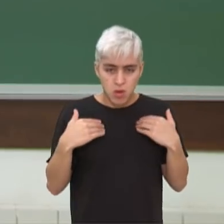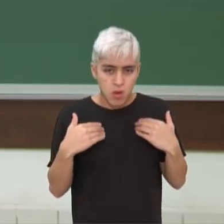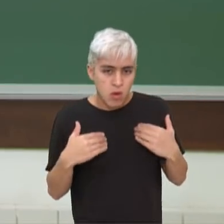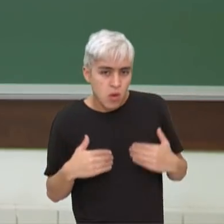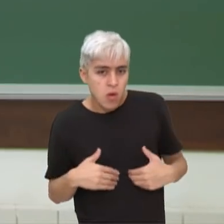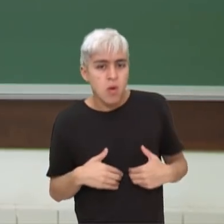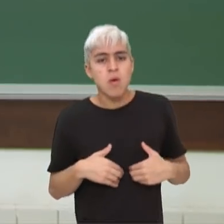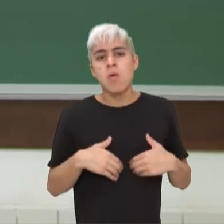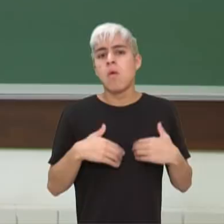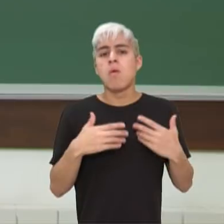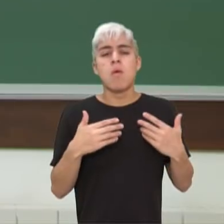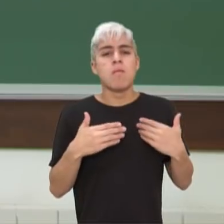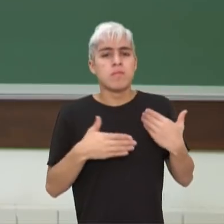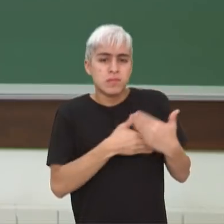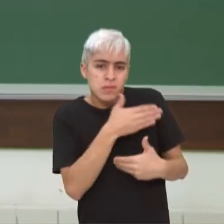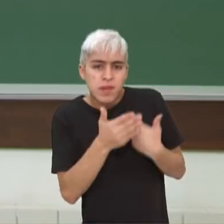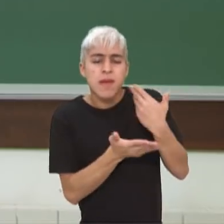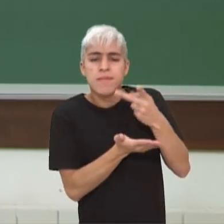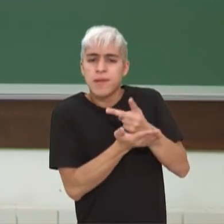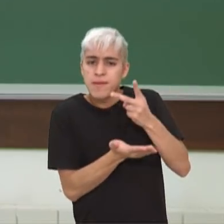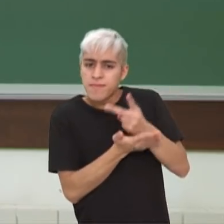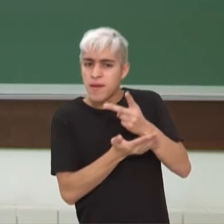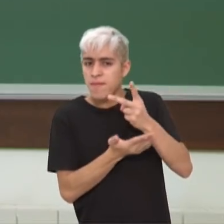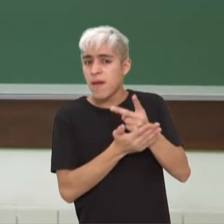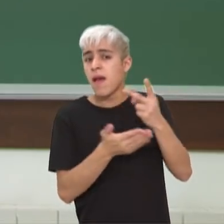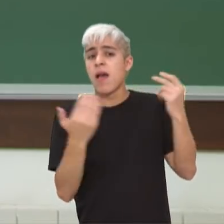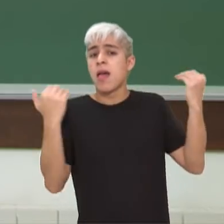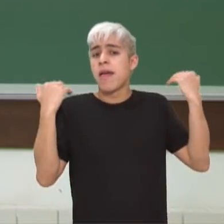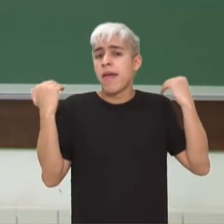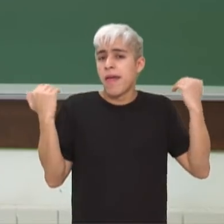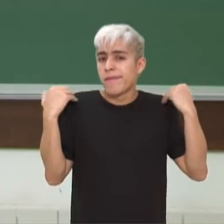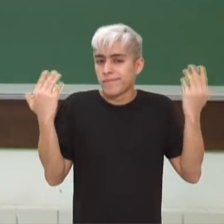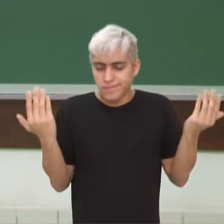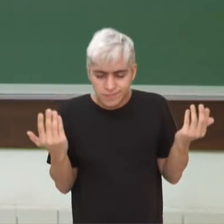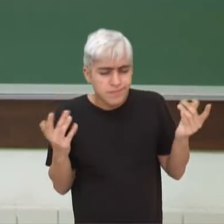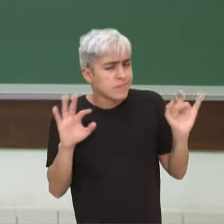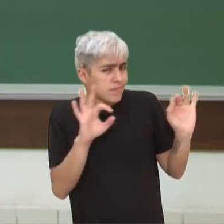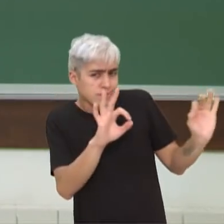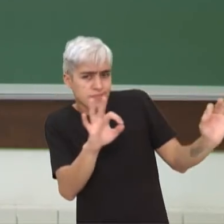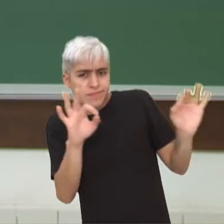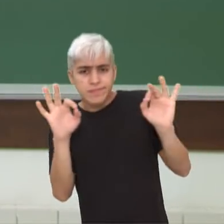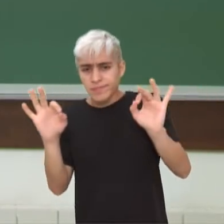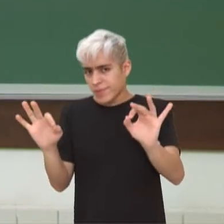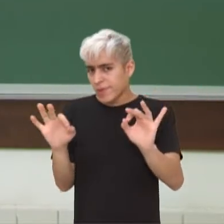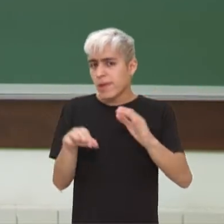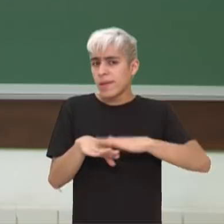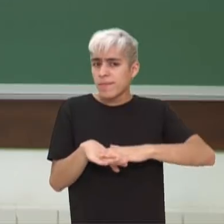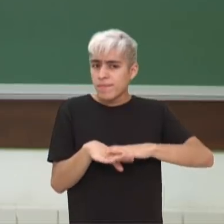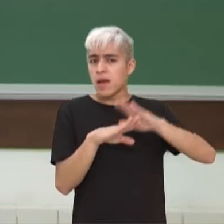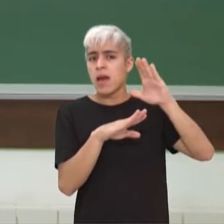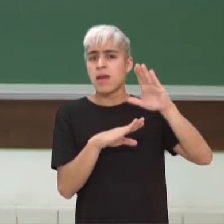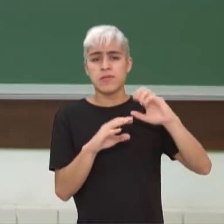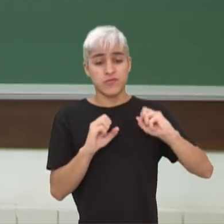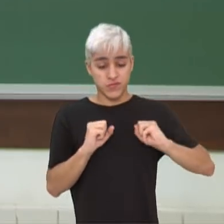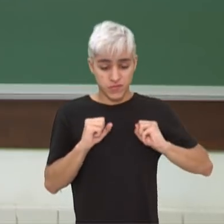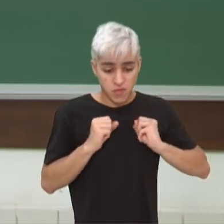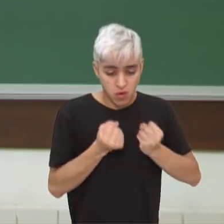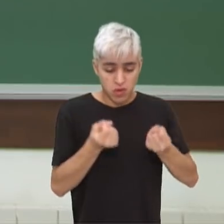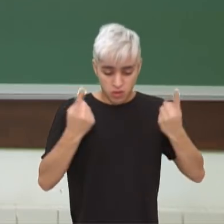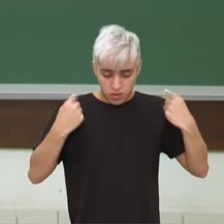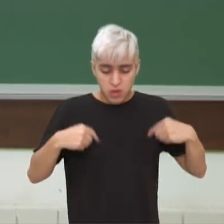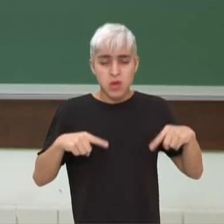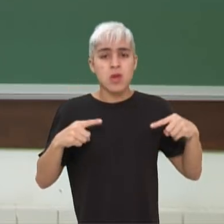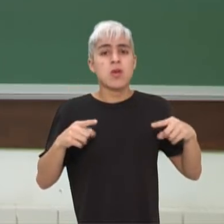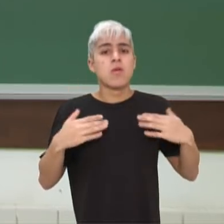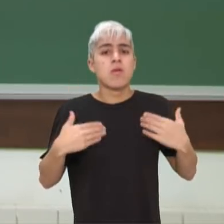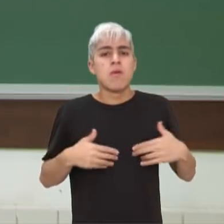proativo, você tem um hábito de praticar mais atividade física, consequentemente, você vai produzir mais esforço e o seu corpo vai acabar queimando